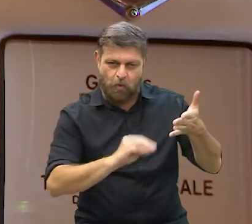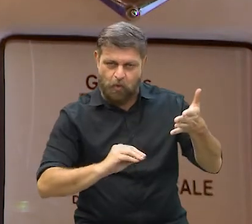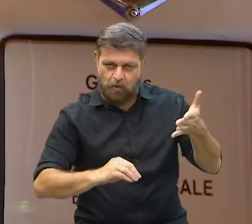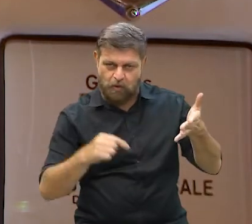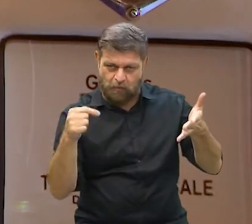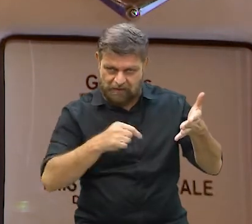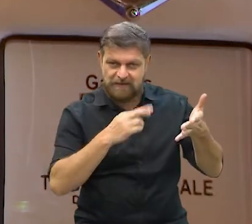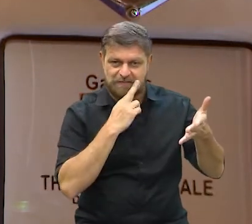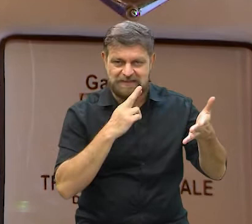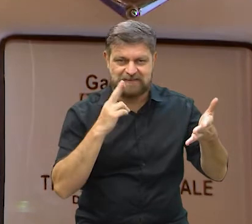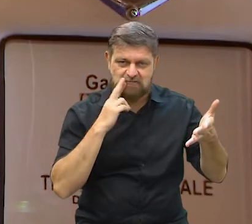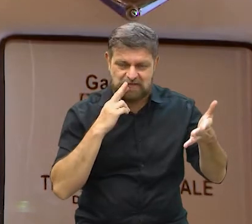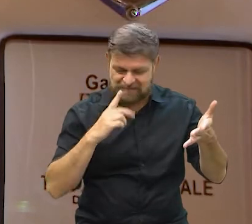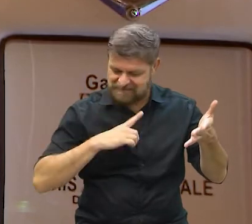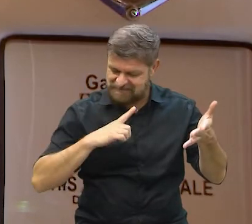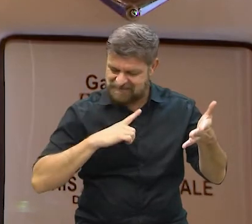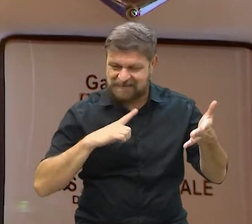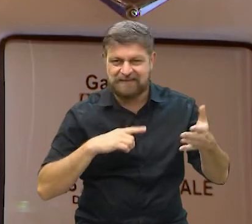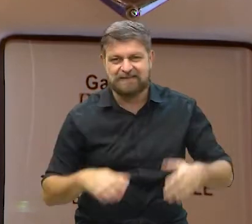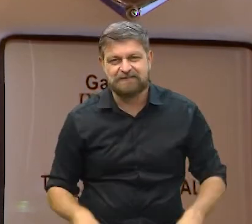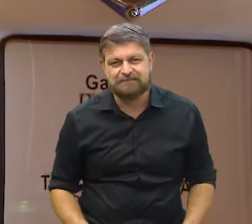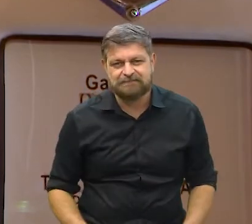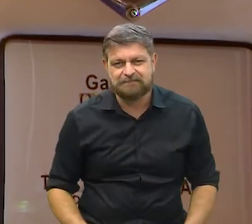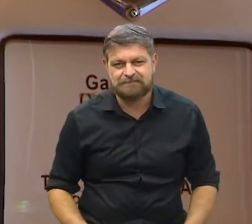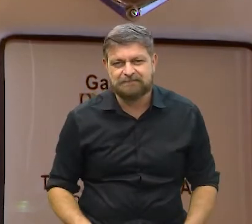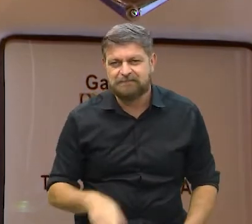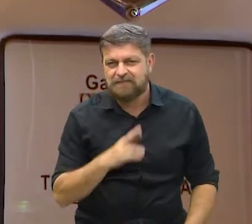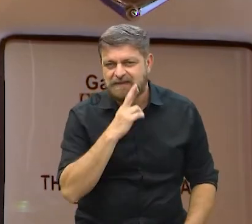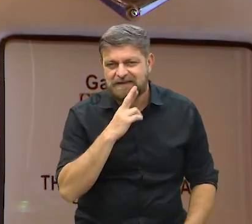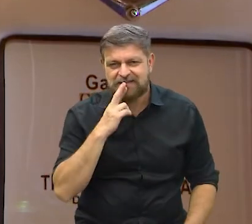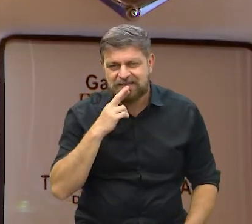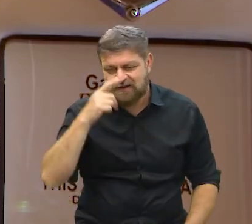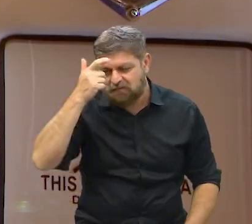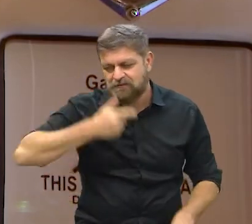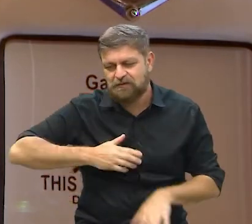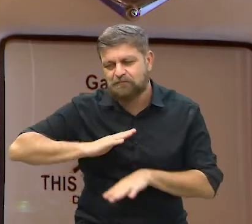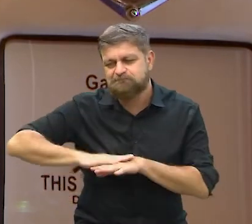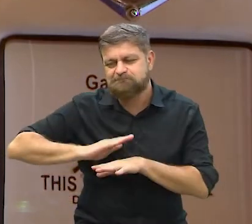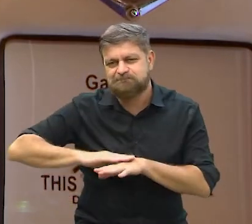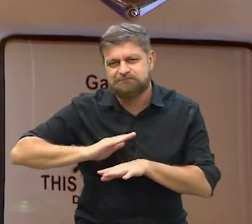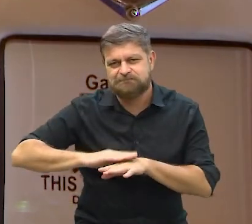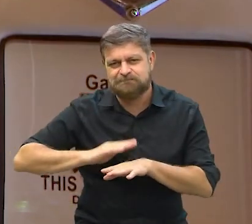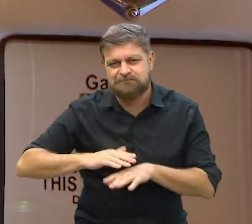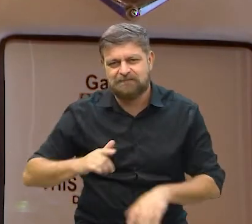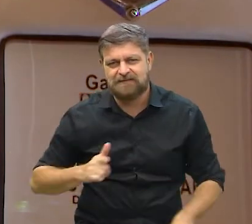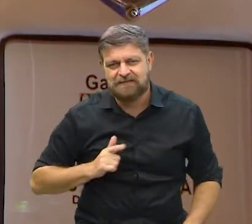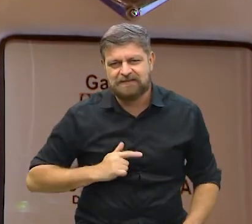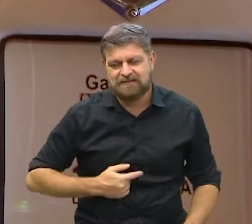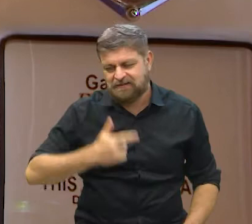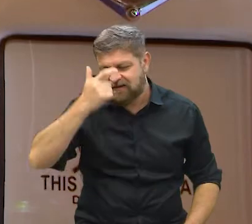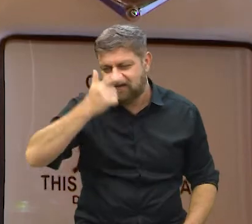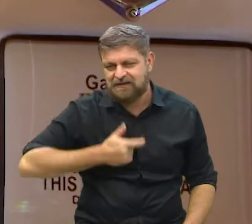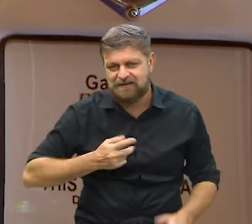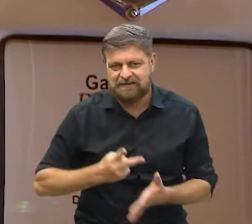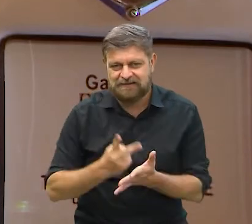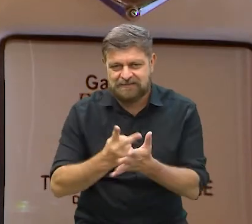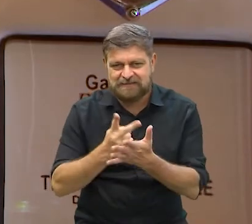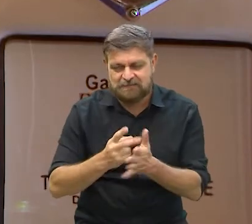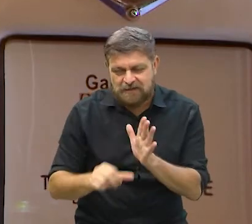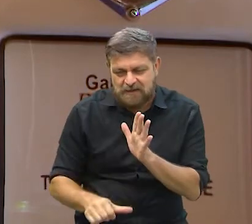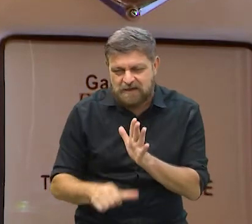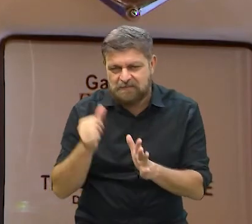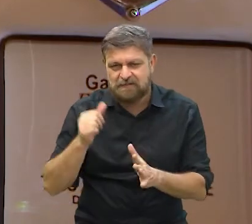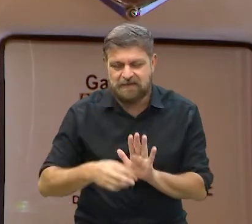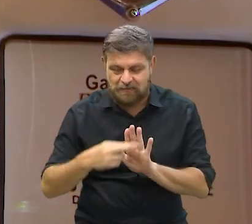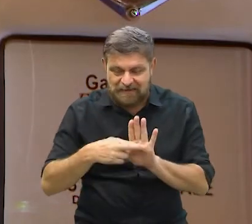dos restaurantes. E essa receita, quando eu faço, ela quase não vai para o cliente, porque eu sempre ofereço, sempre quando eu